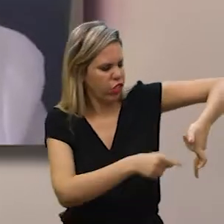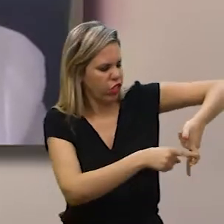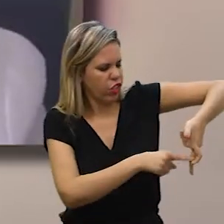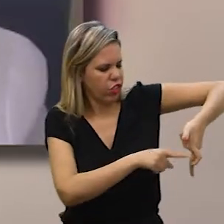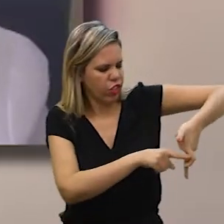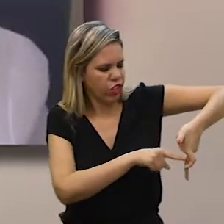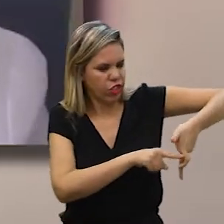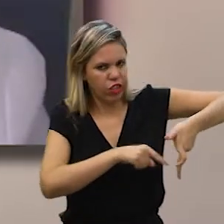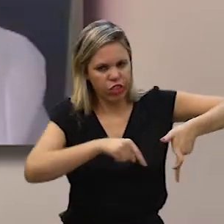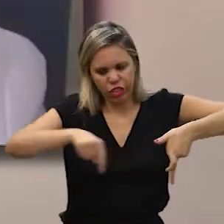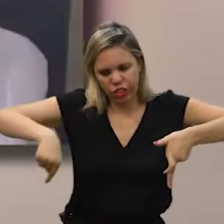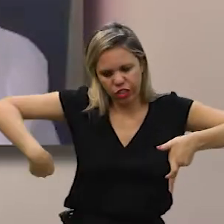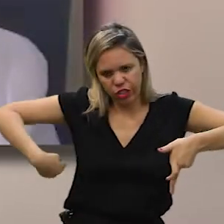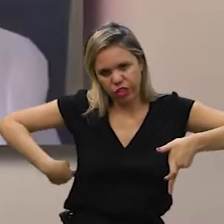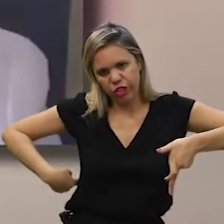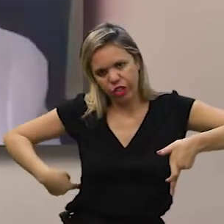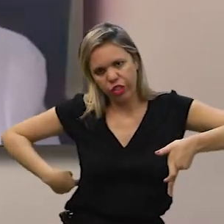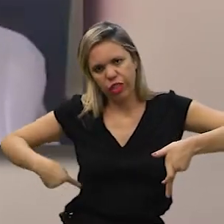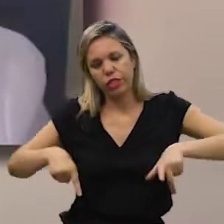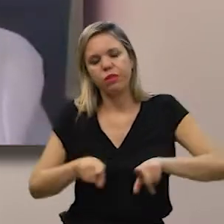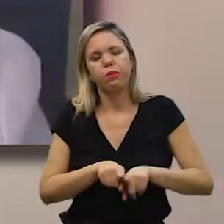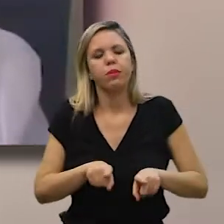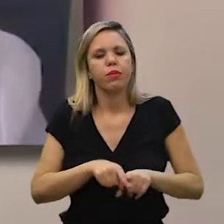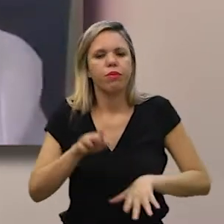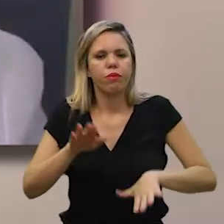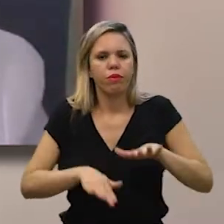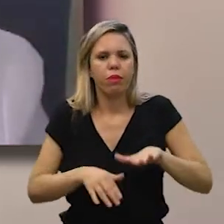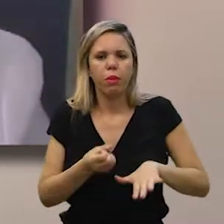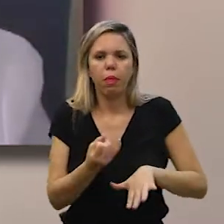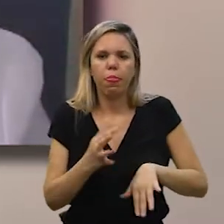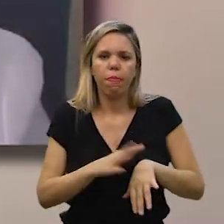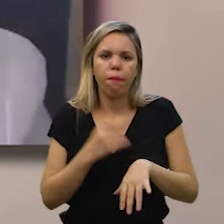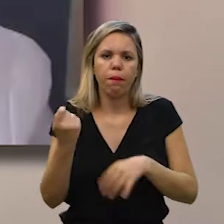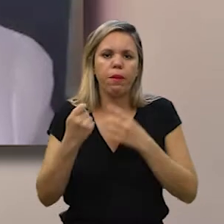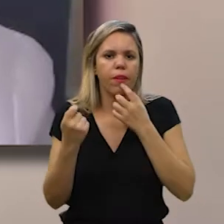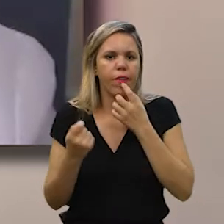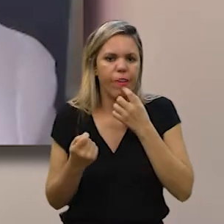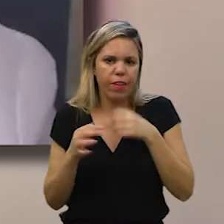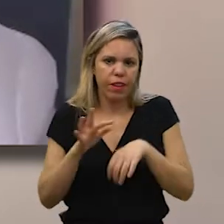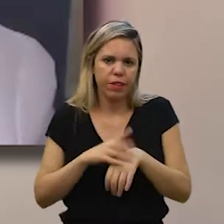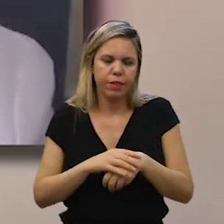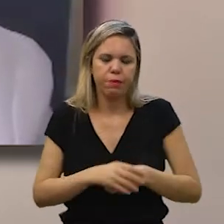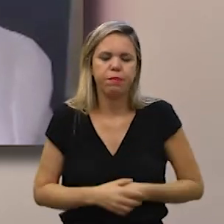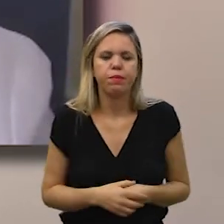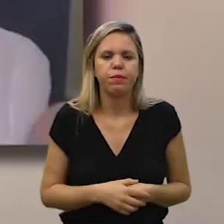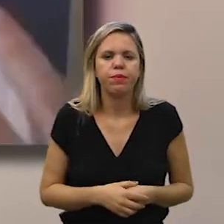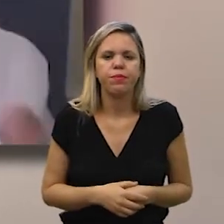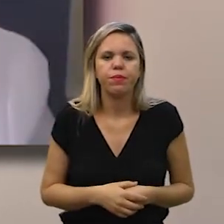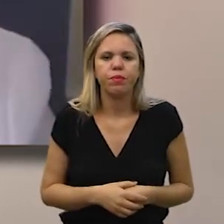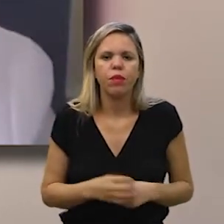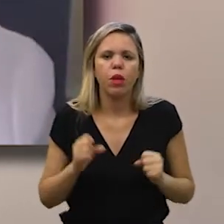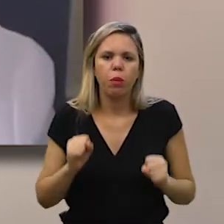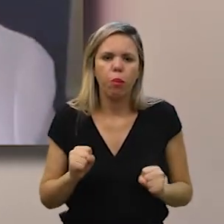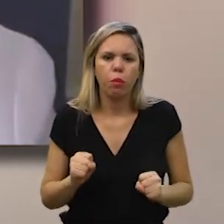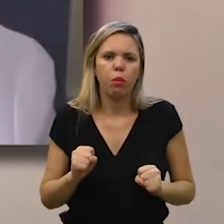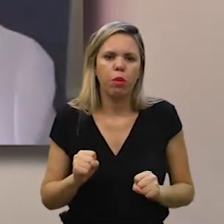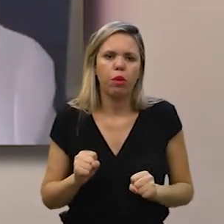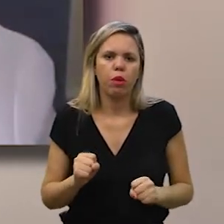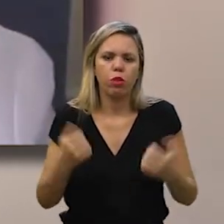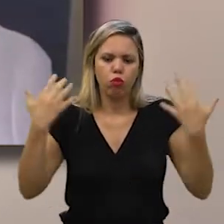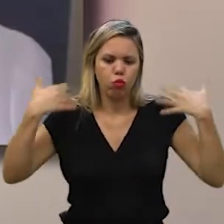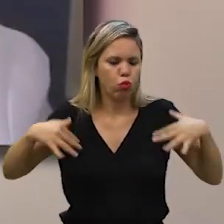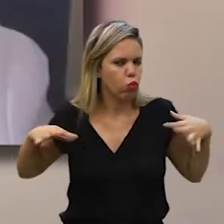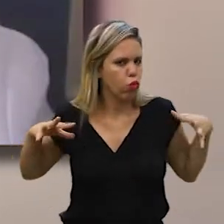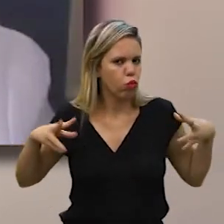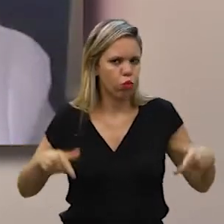joelhos. Atrás, principalmente. E dependendo do quadro, da gravidade da doença, pode ir pegar o